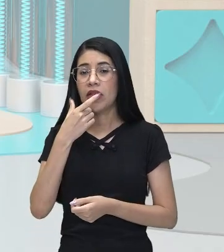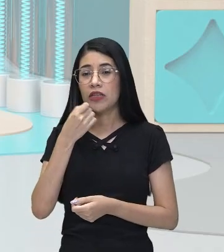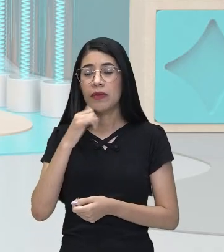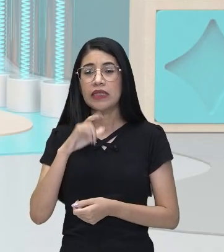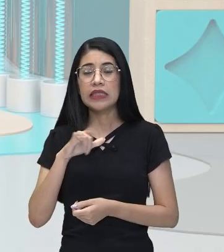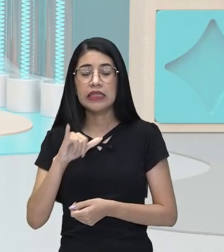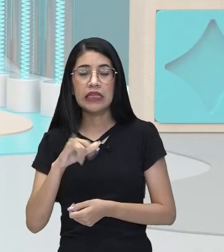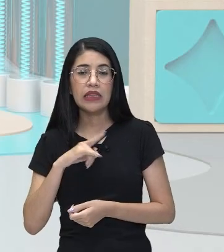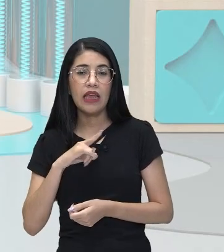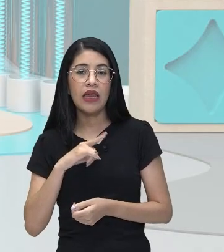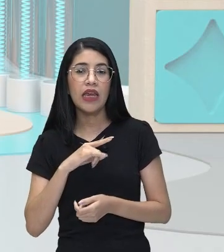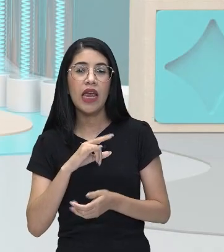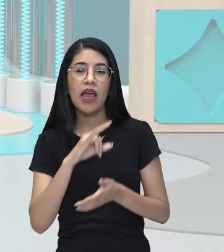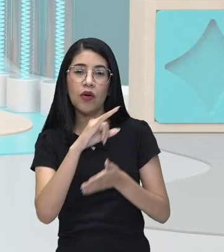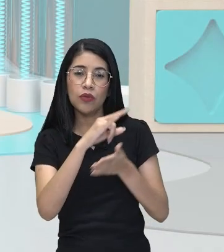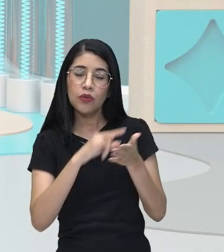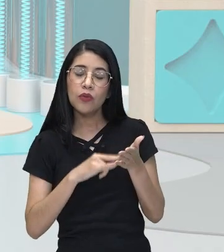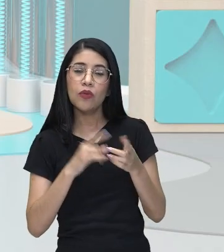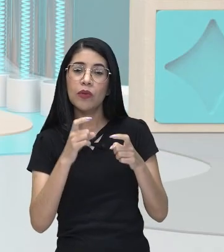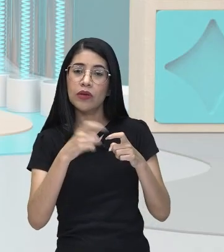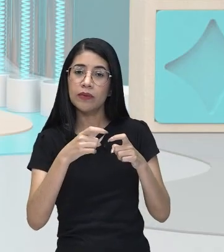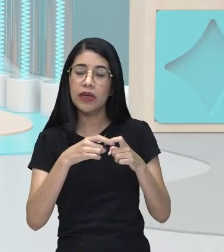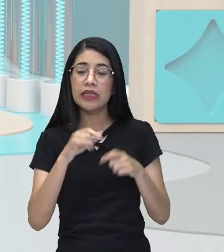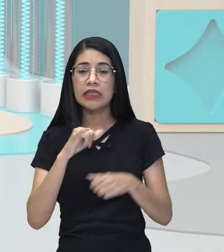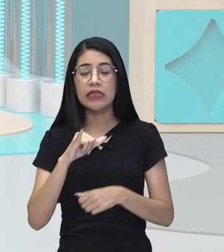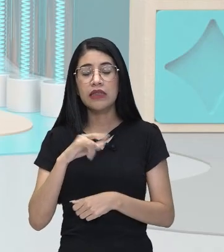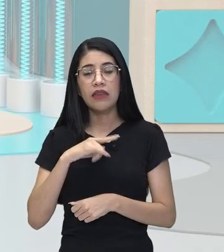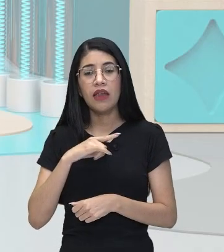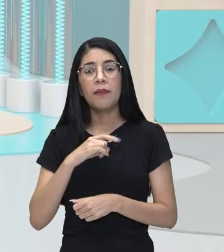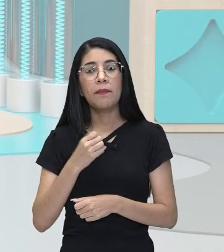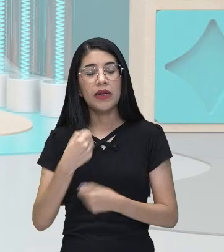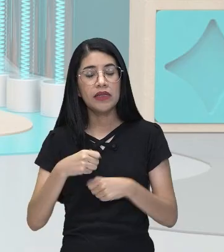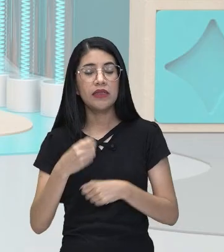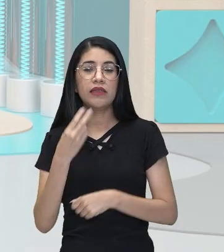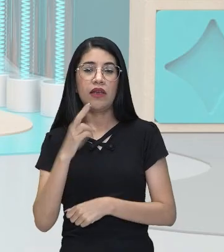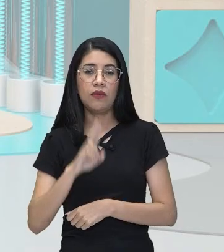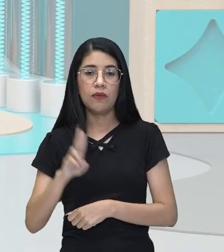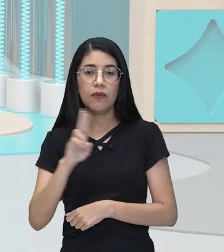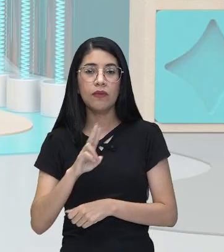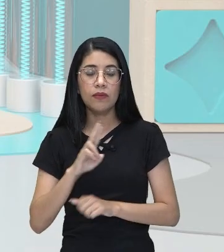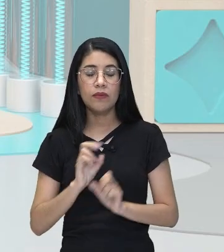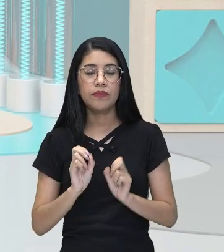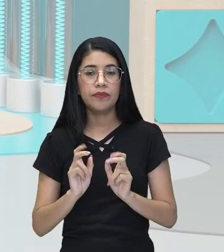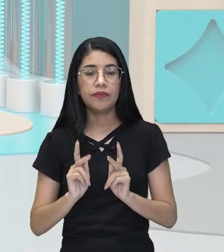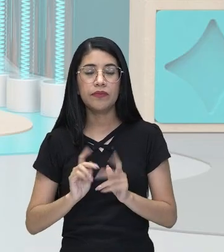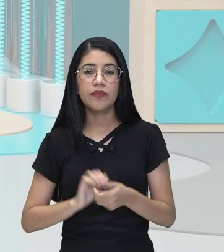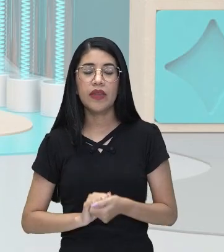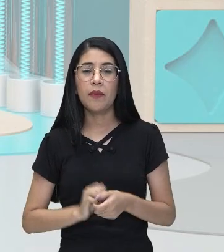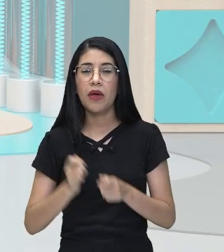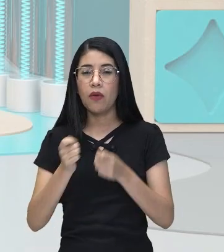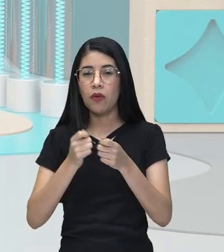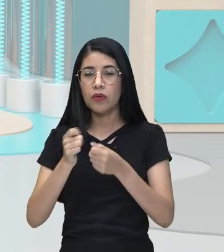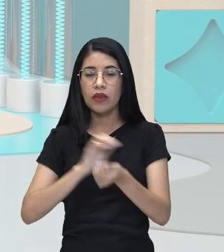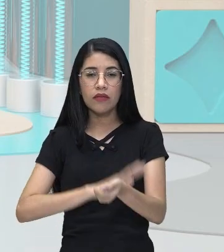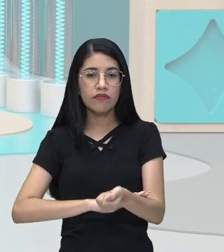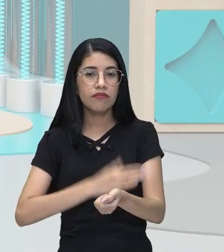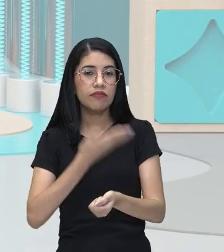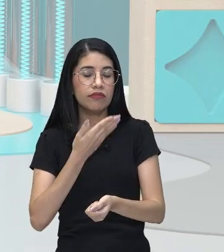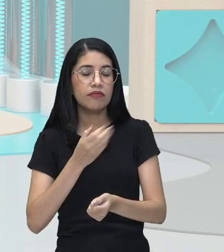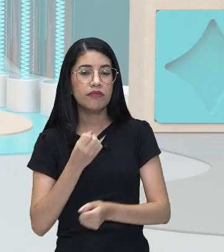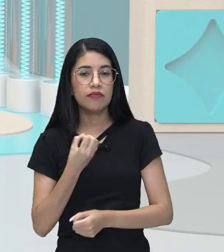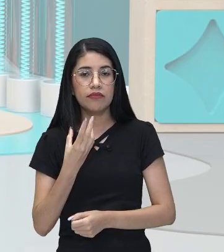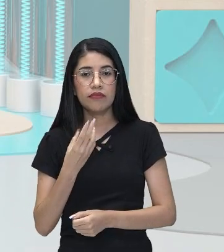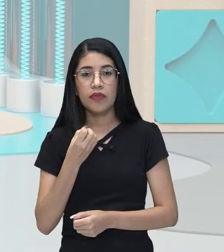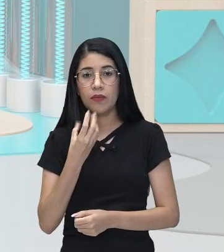Se prescreveu, use, gente, tá bom? Não deixe de usar o medicamento para controlar sua pressão arterial,